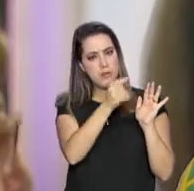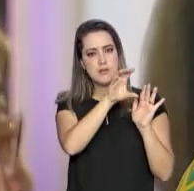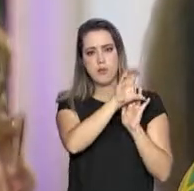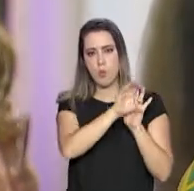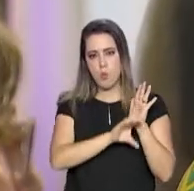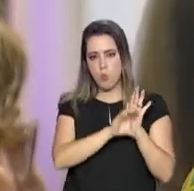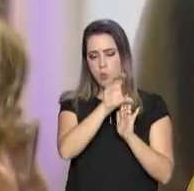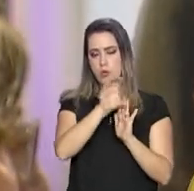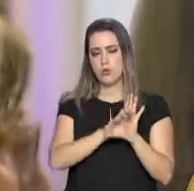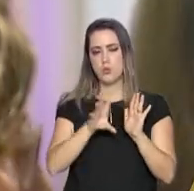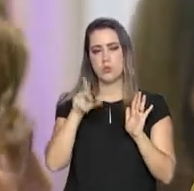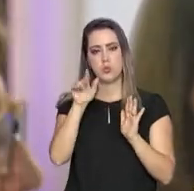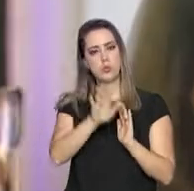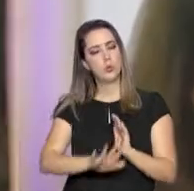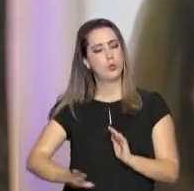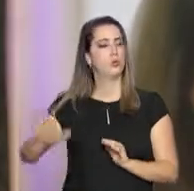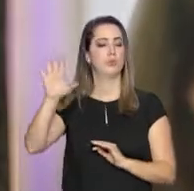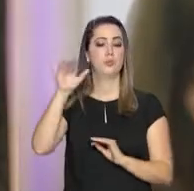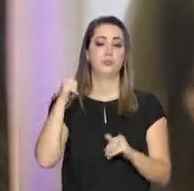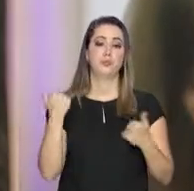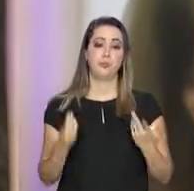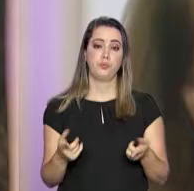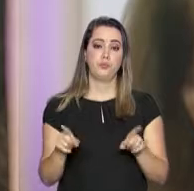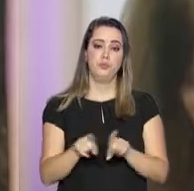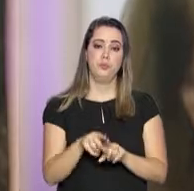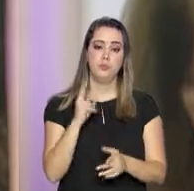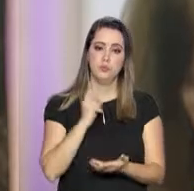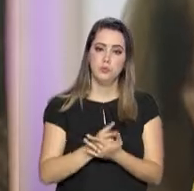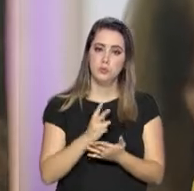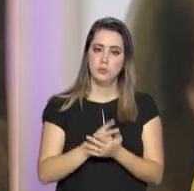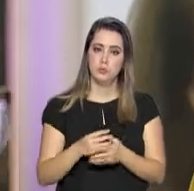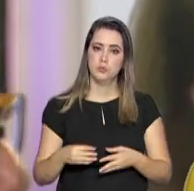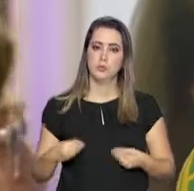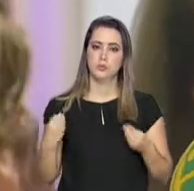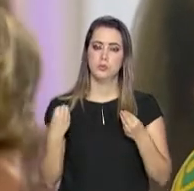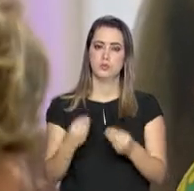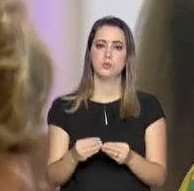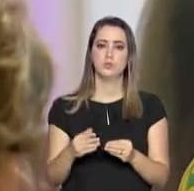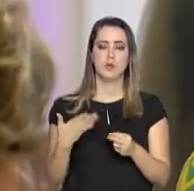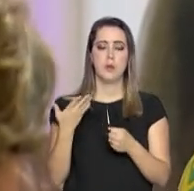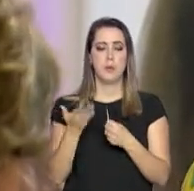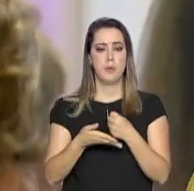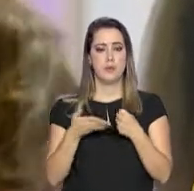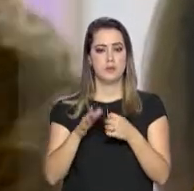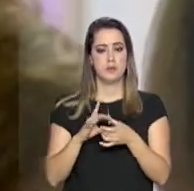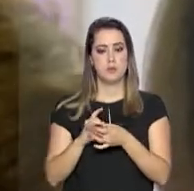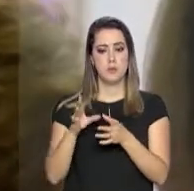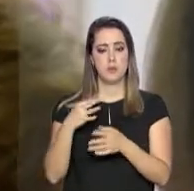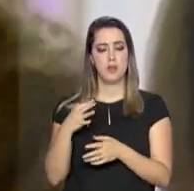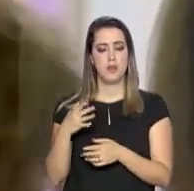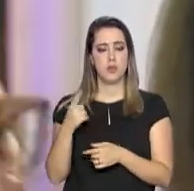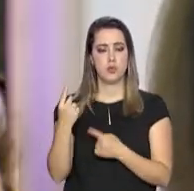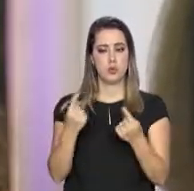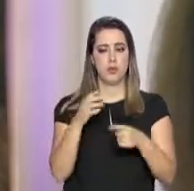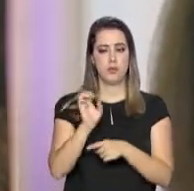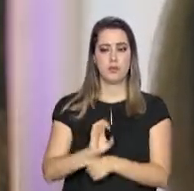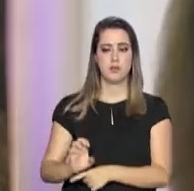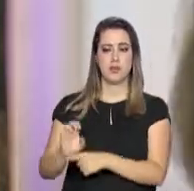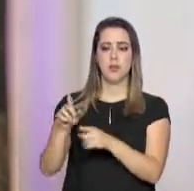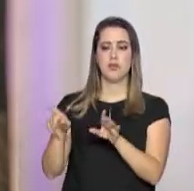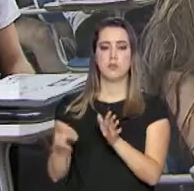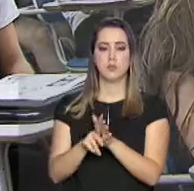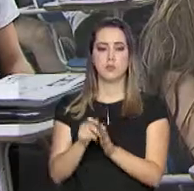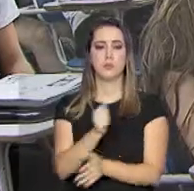seguida por todas as redes de educação do brasil e ao mesmo tempo garantindo o mínimo de autonomia por parte dos estados e dos próprios